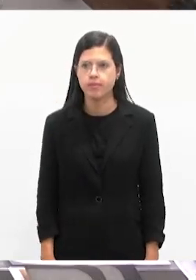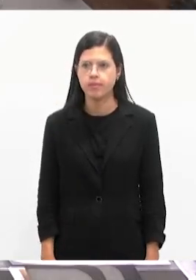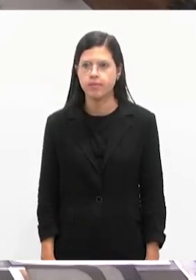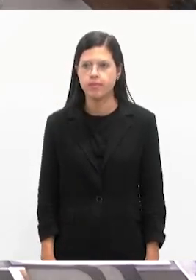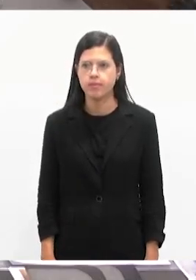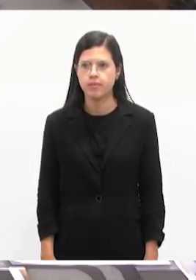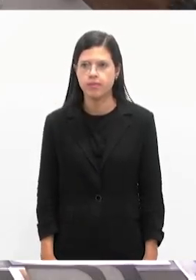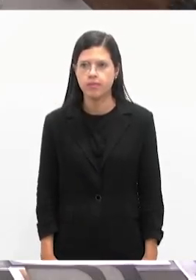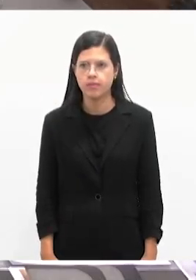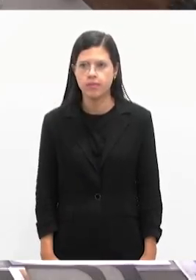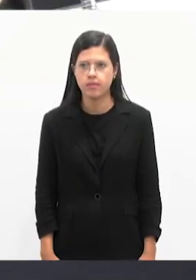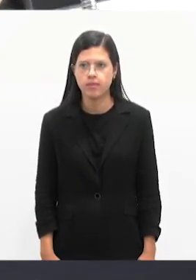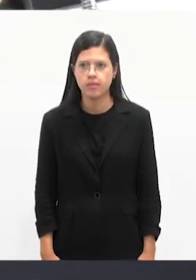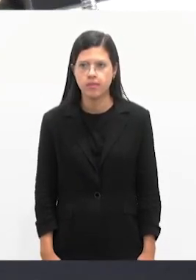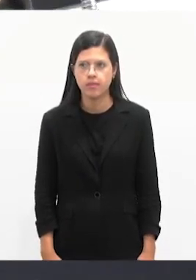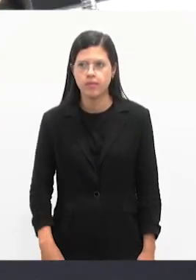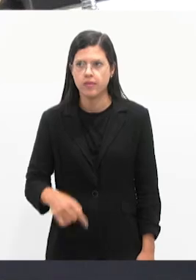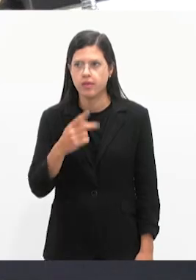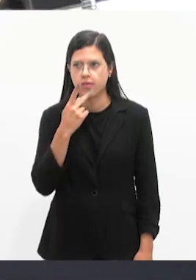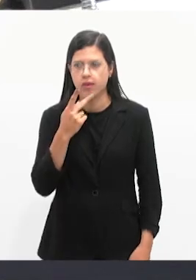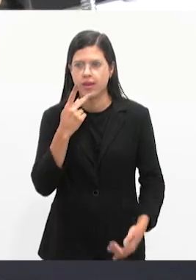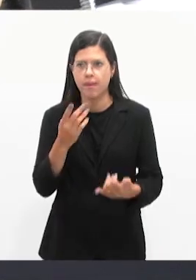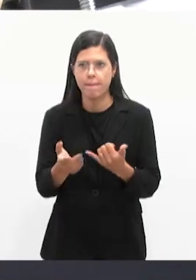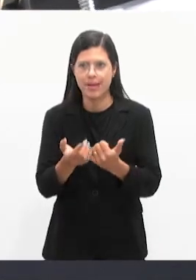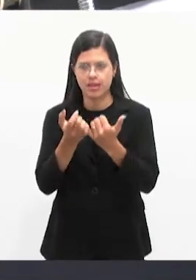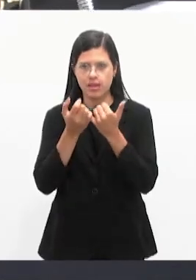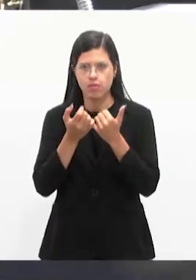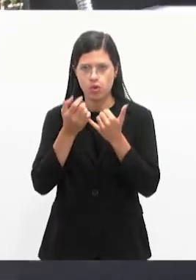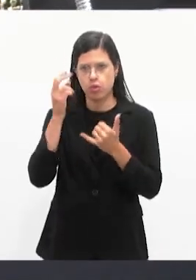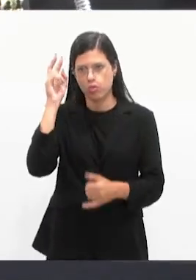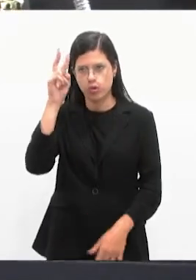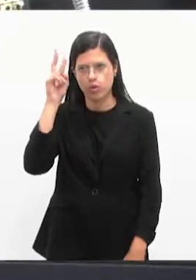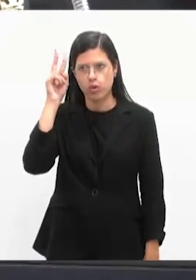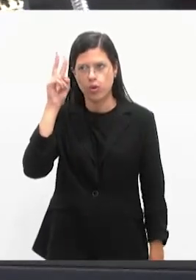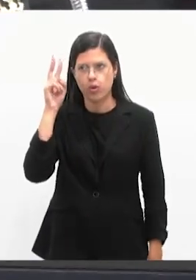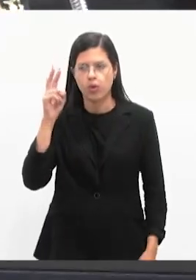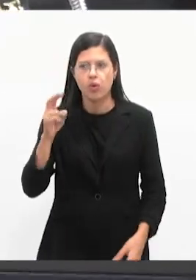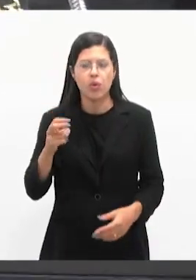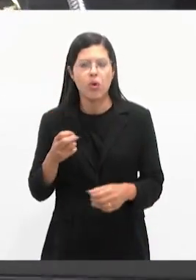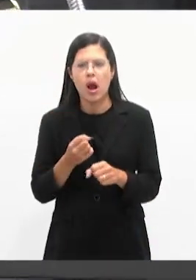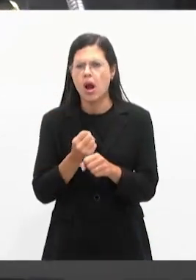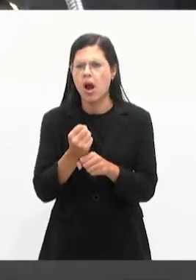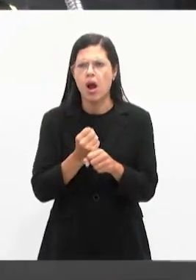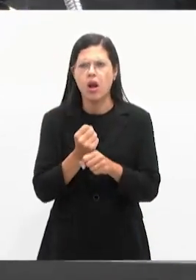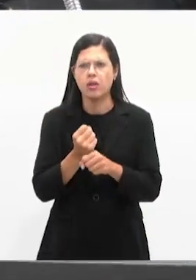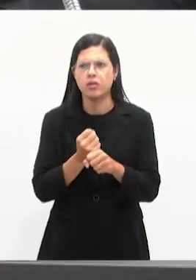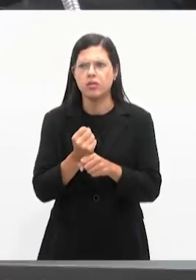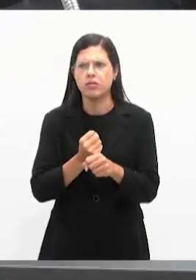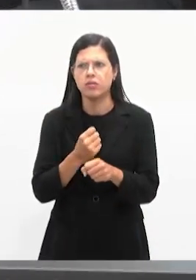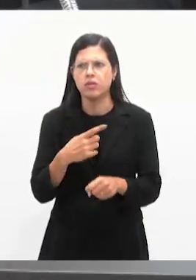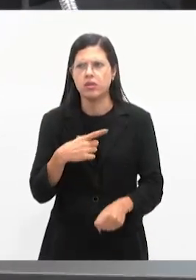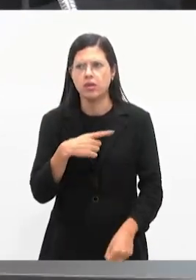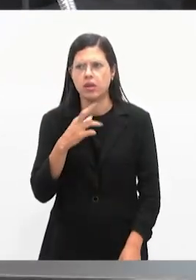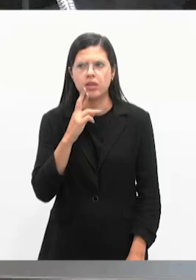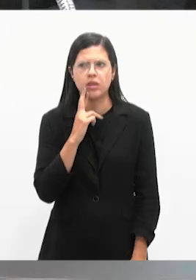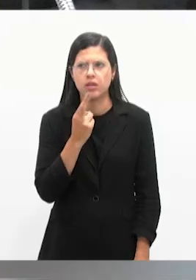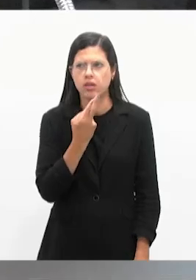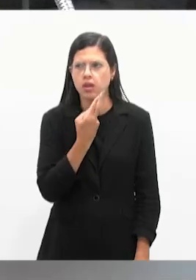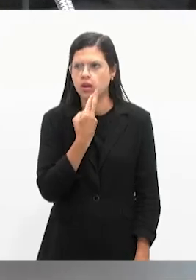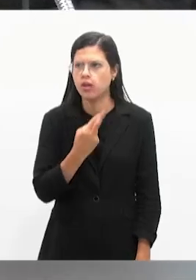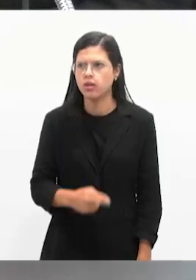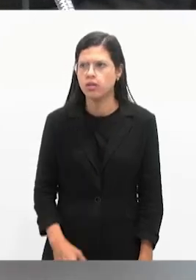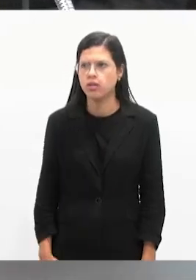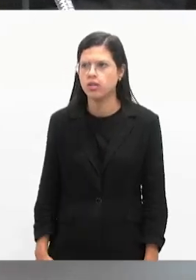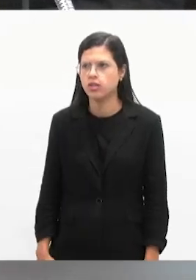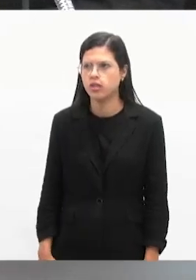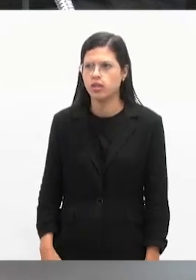Hoje não. A senhora disse que é patrimônio histórico. Quantas décadas tem esse restaurante? Vai completar 3